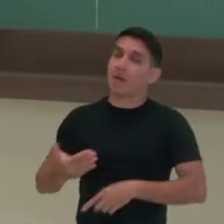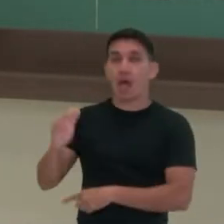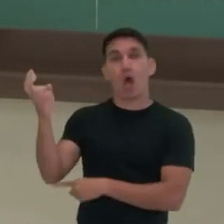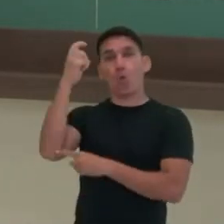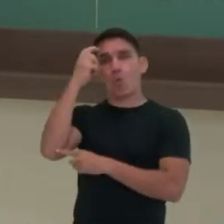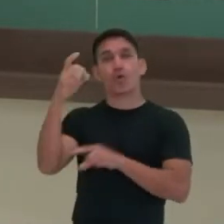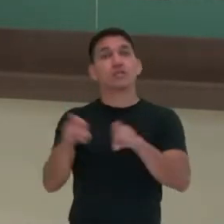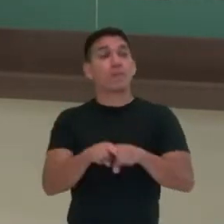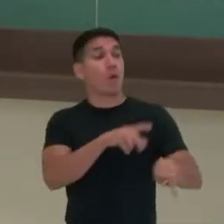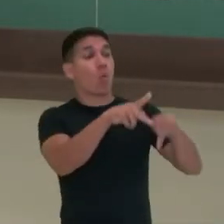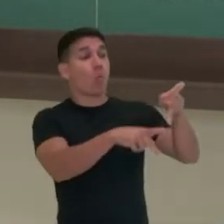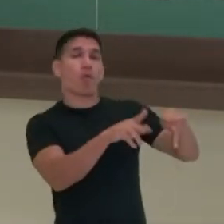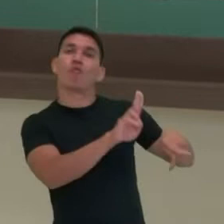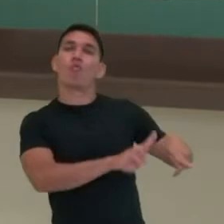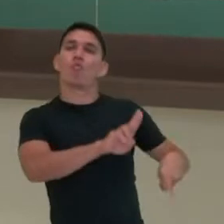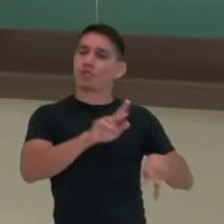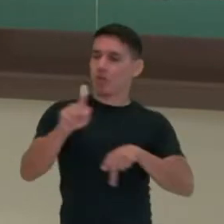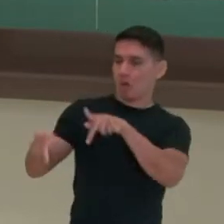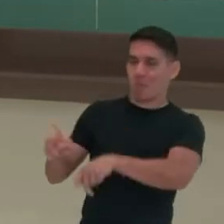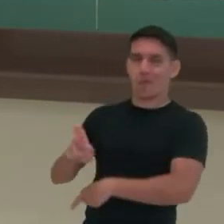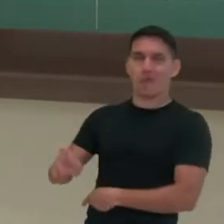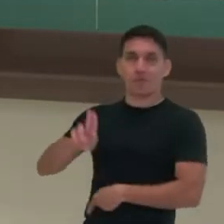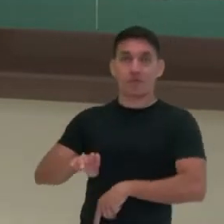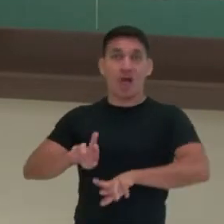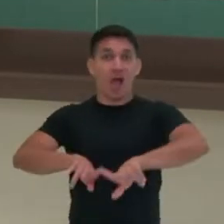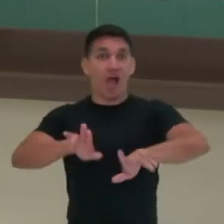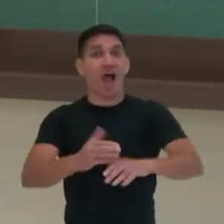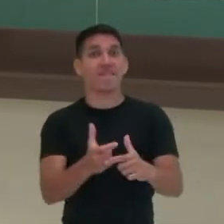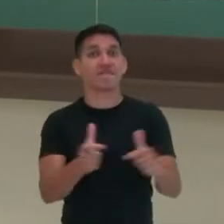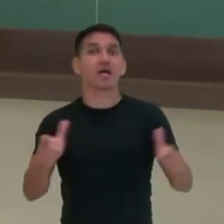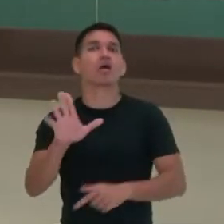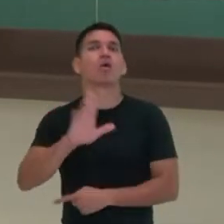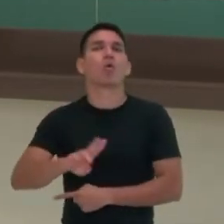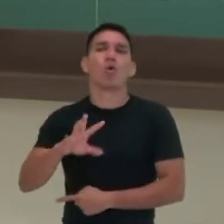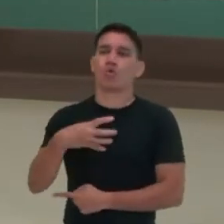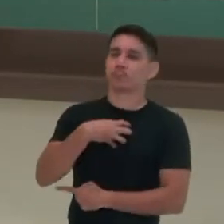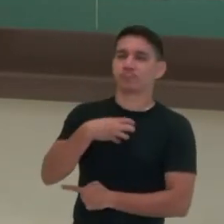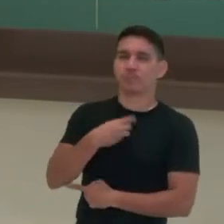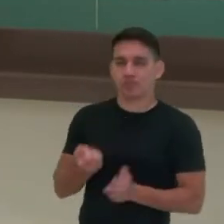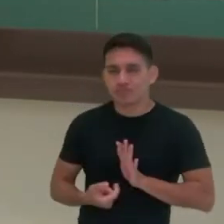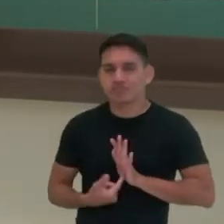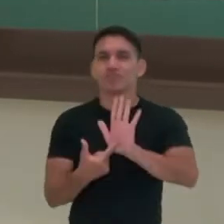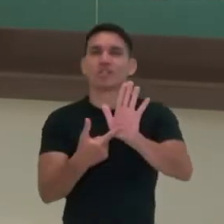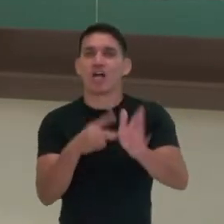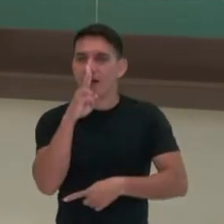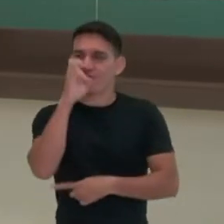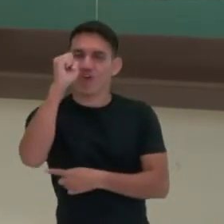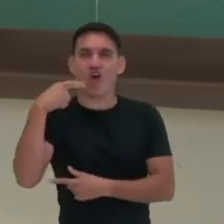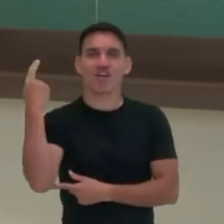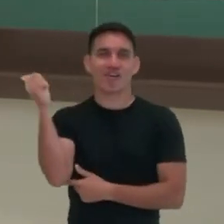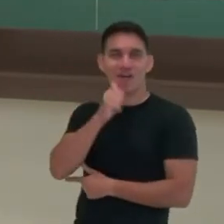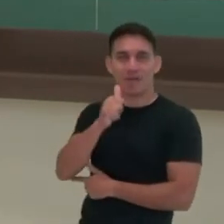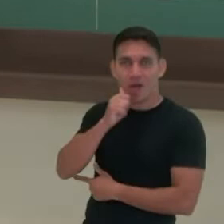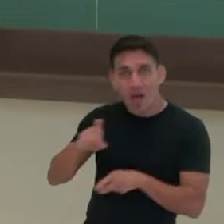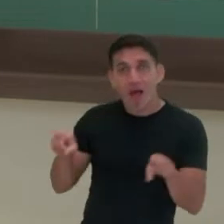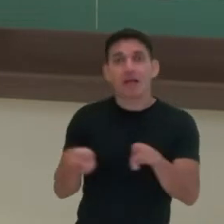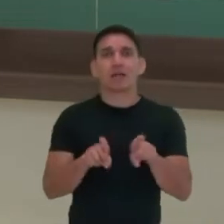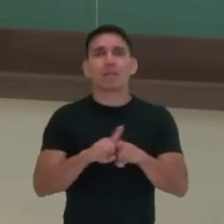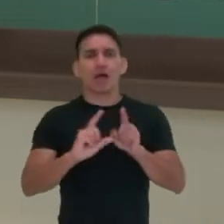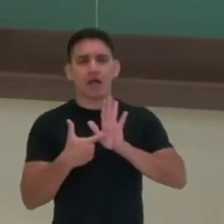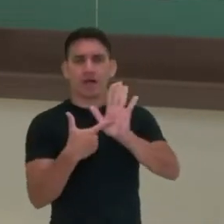povo que as utiliza. Muitas vezes para expressar a força do feminino, para expressar também